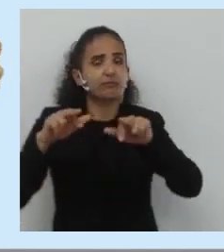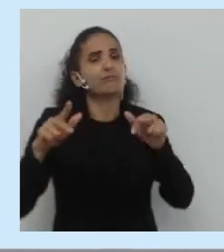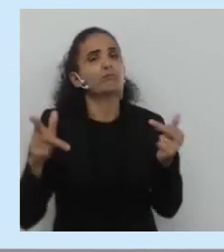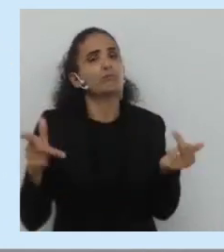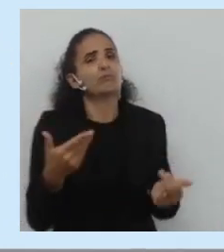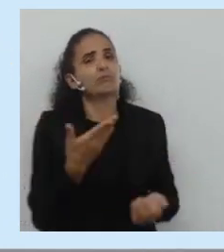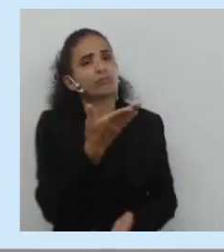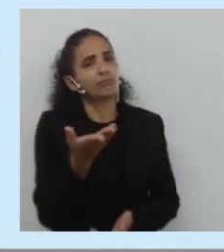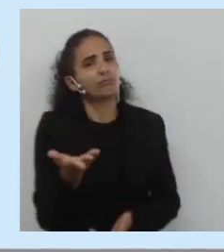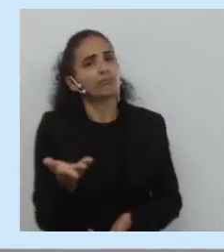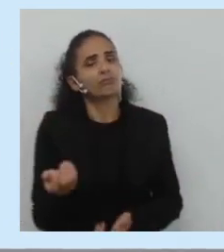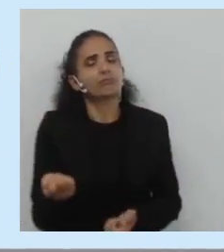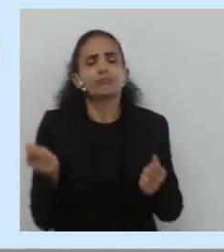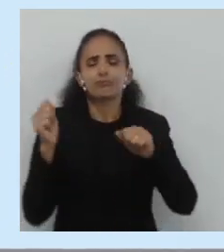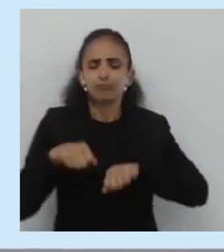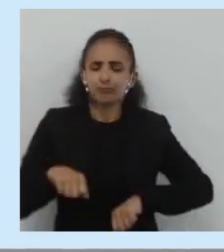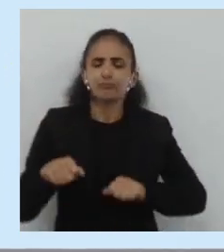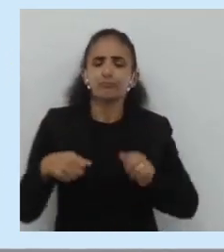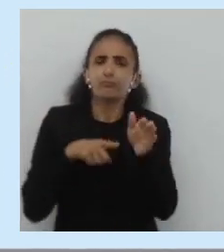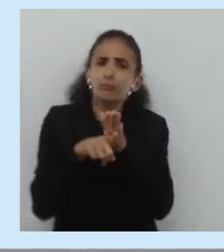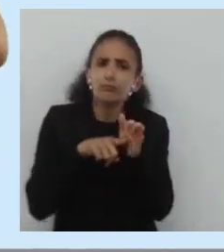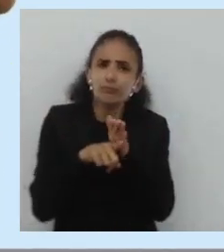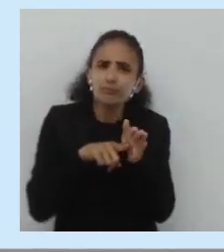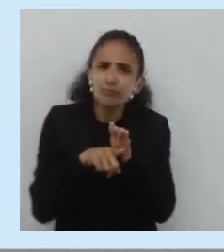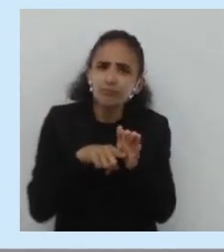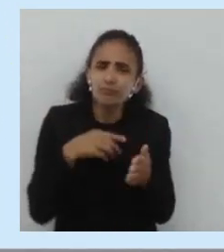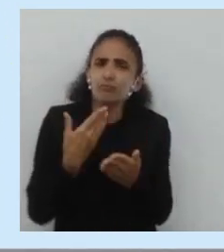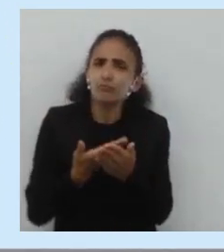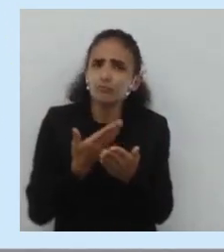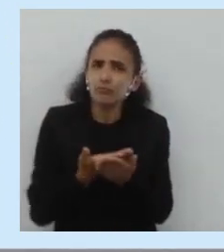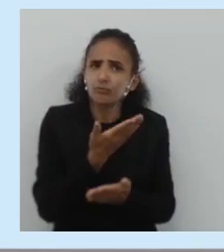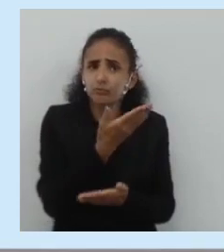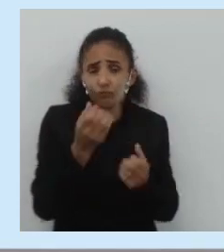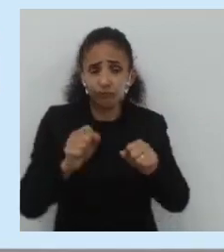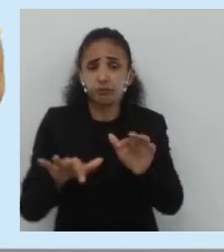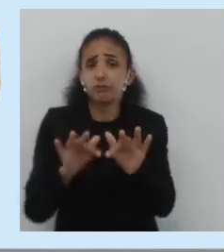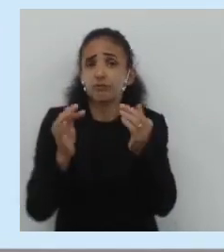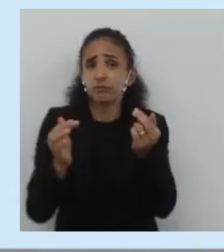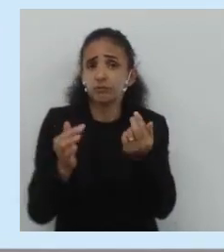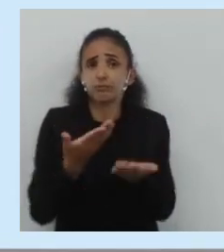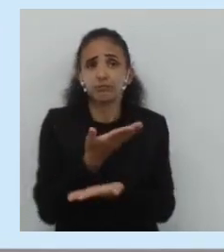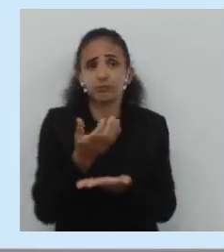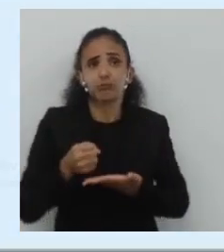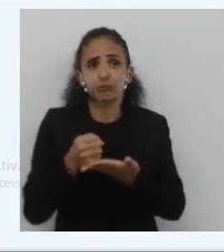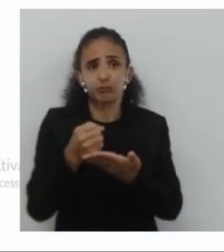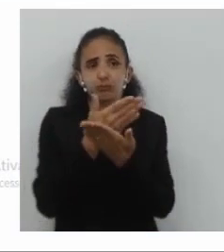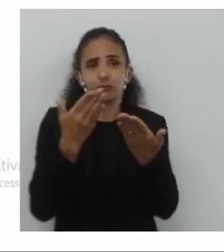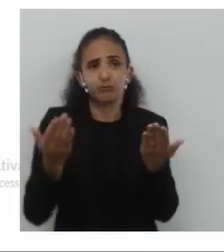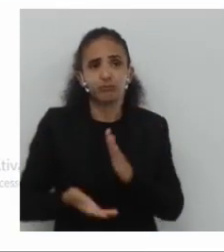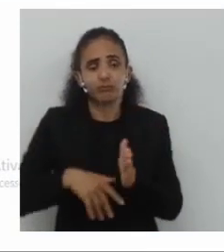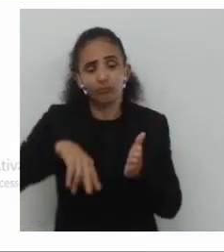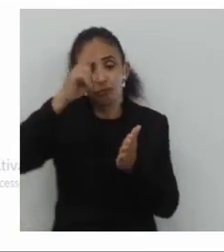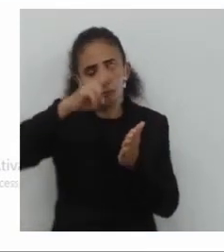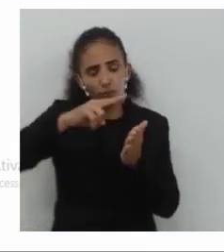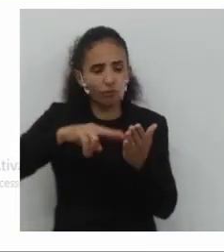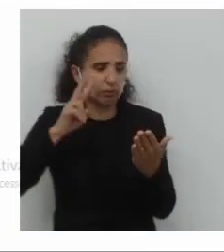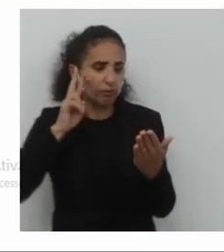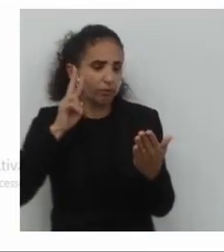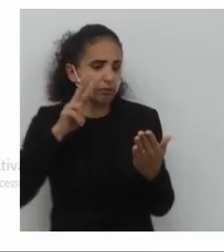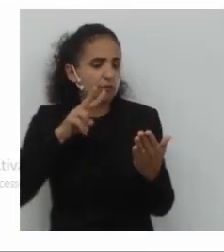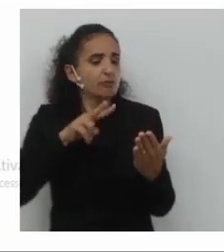passos. São aqueles que eu trouxe, que eu trago, para que possa ajudar vocês. Vamos ver aqui? Primeiro,